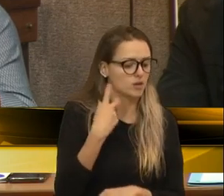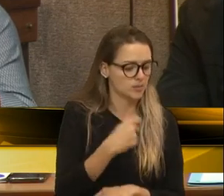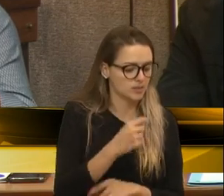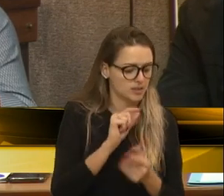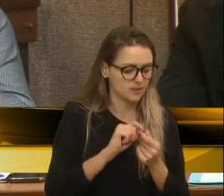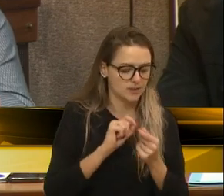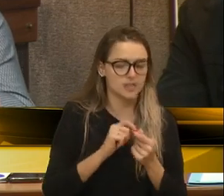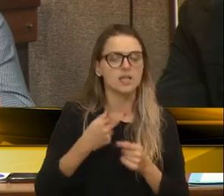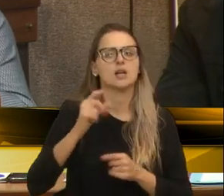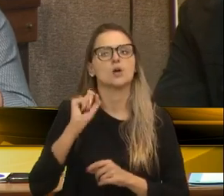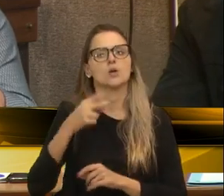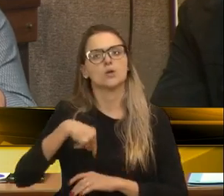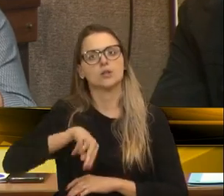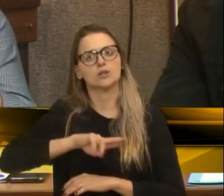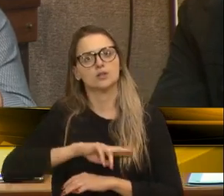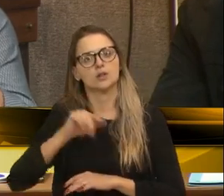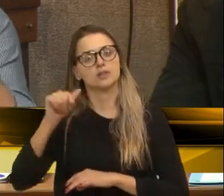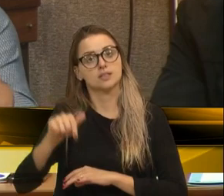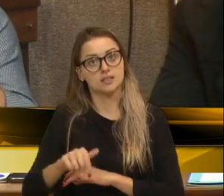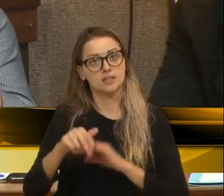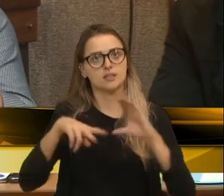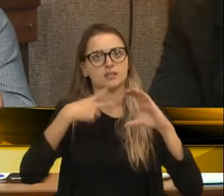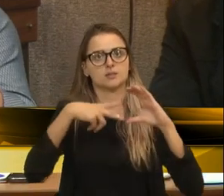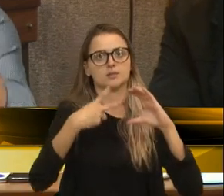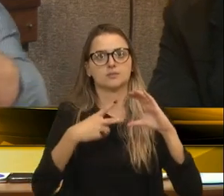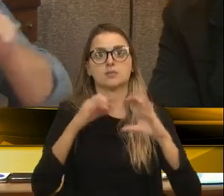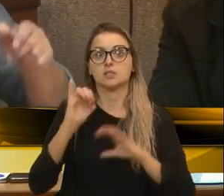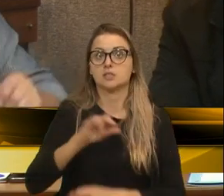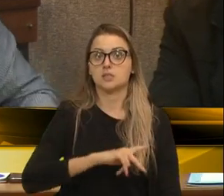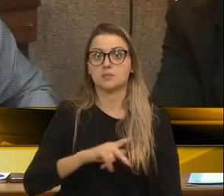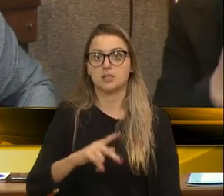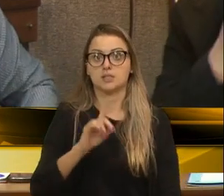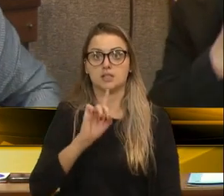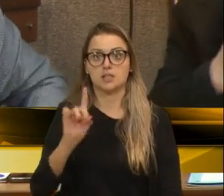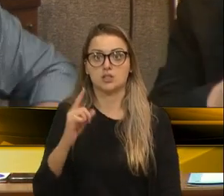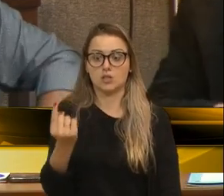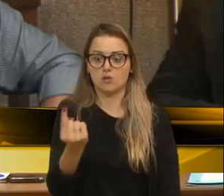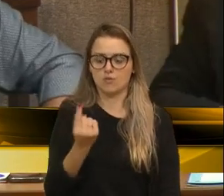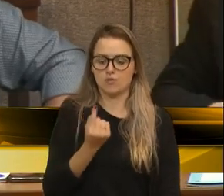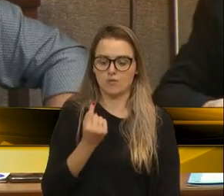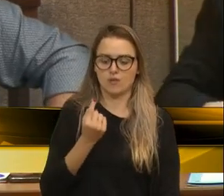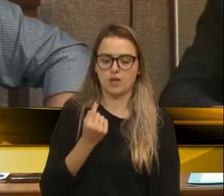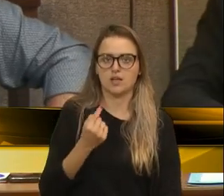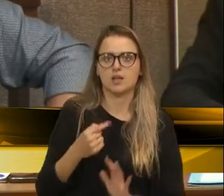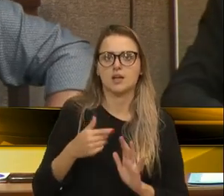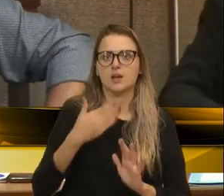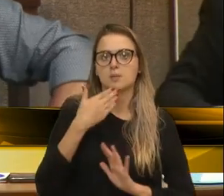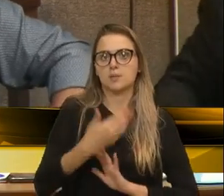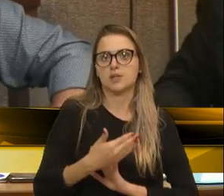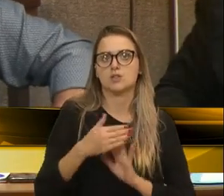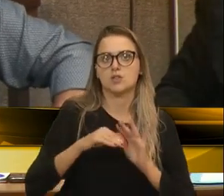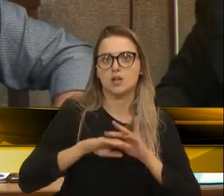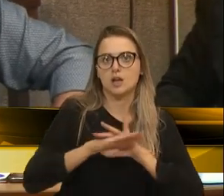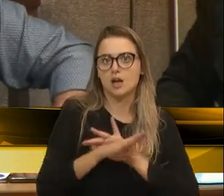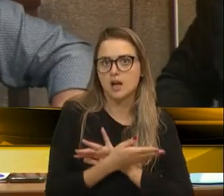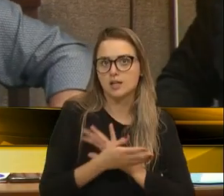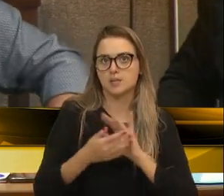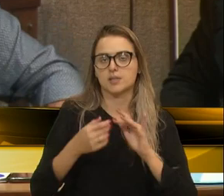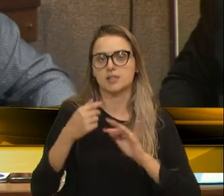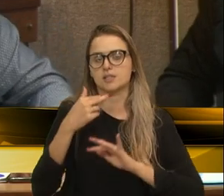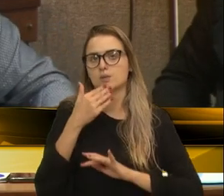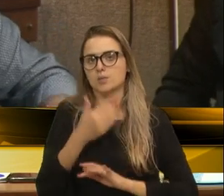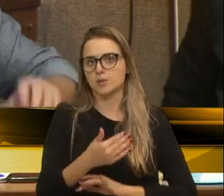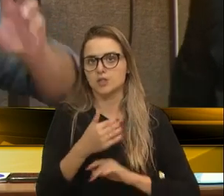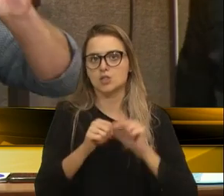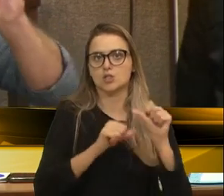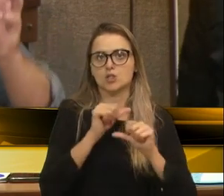que nós dessa casa aqui temos que fazer. Se o presidente do bairro não chegar no nosso gabinete, pedir uma melhoria, um conserto na rua, uma